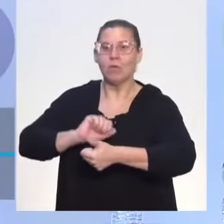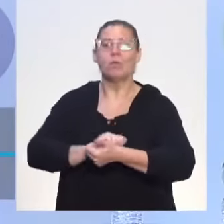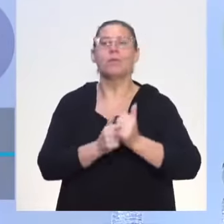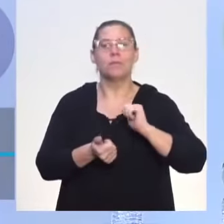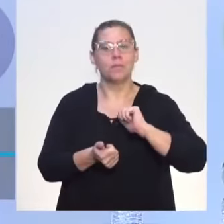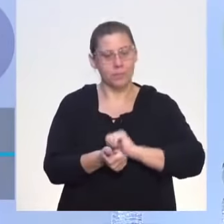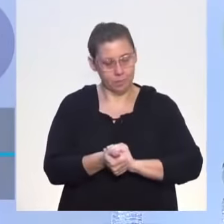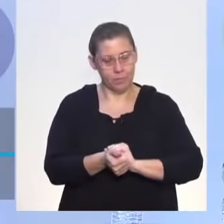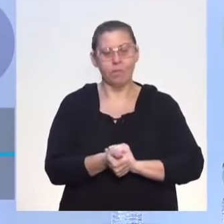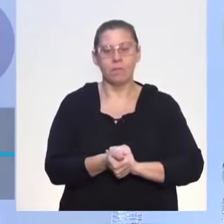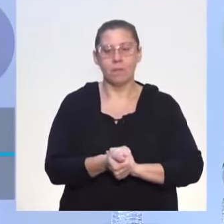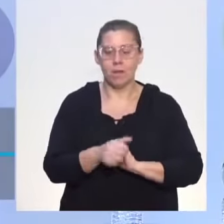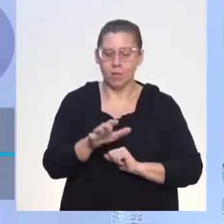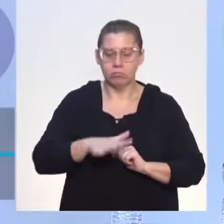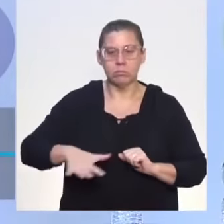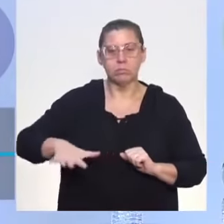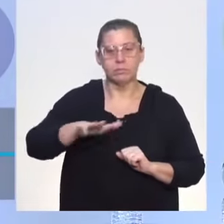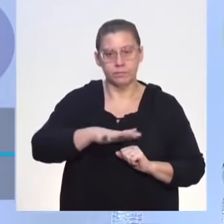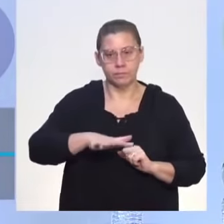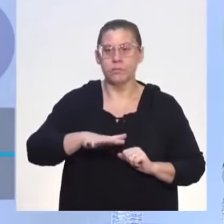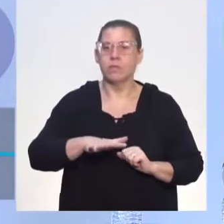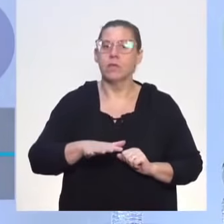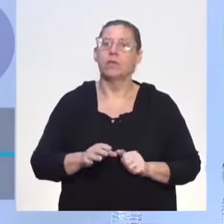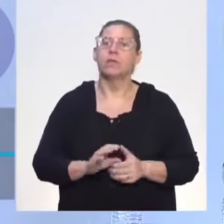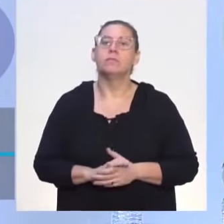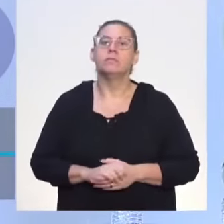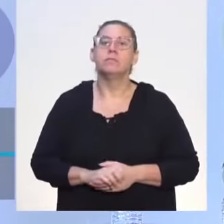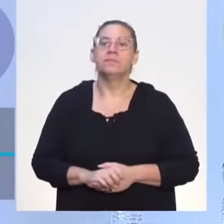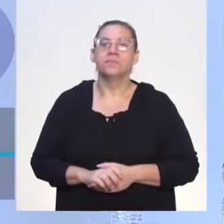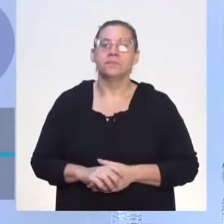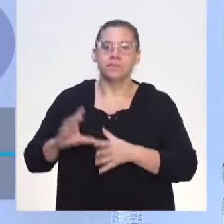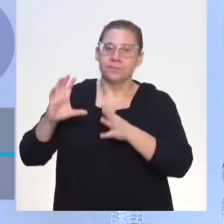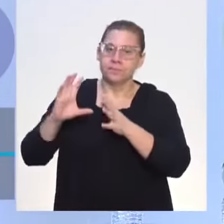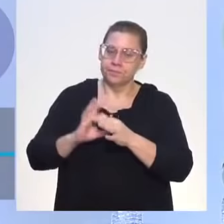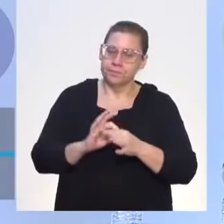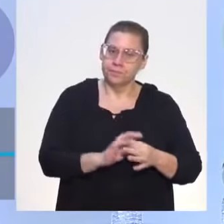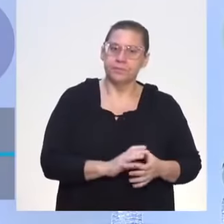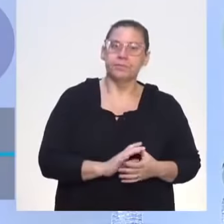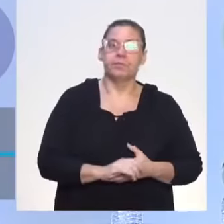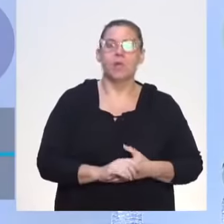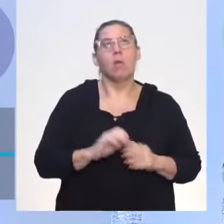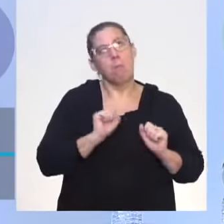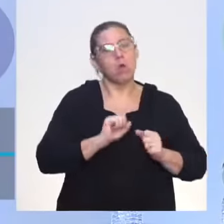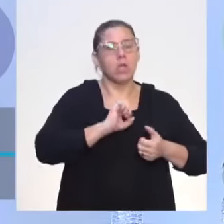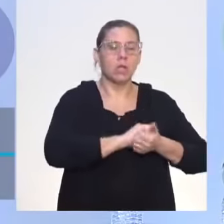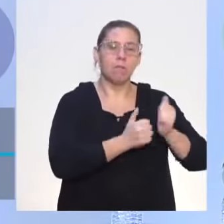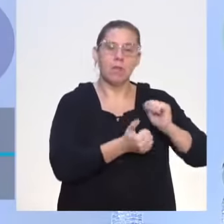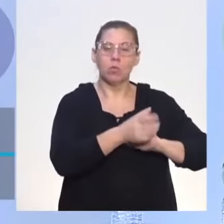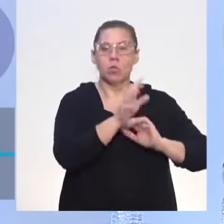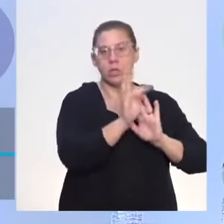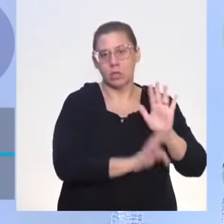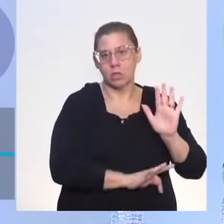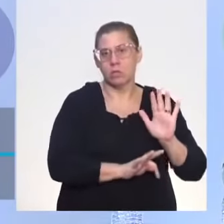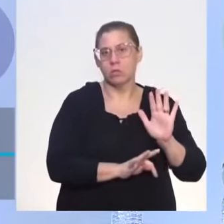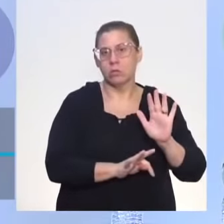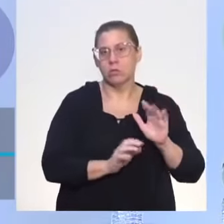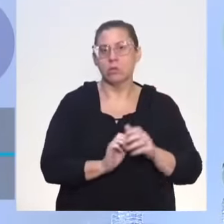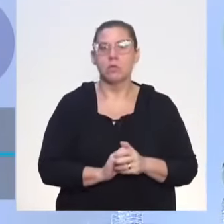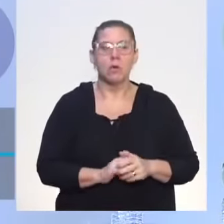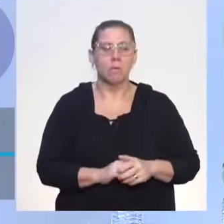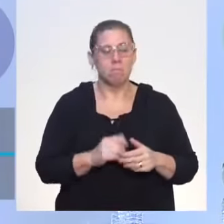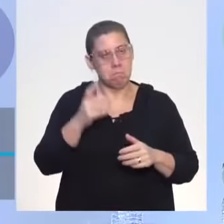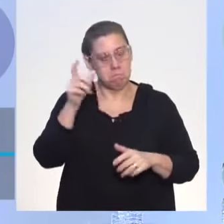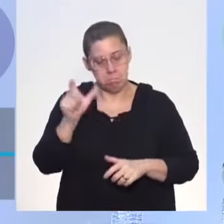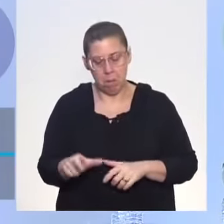né? De acordo com o espaço, o contexto, o ouvinte. Por exemplo, eu posso adaptar um texto para um ouvinte